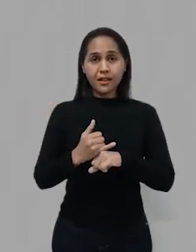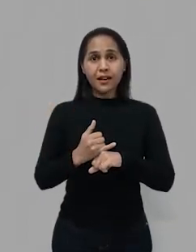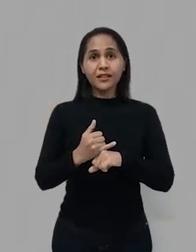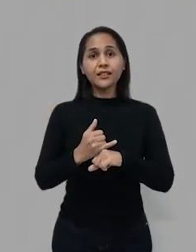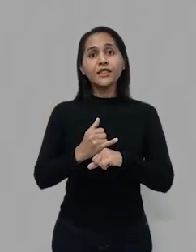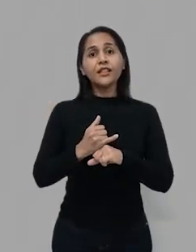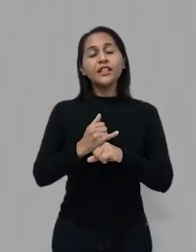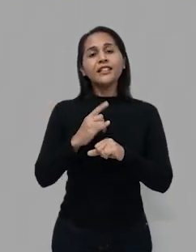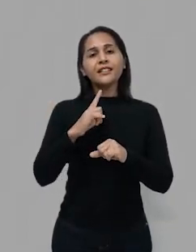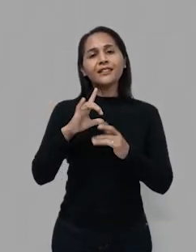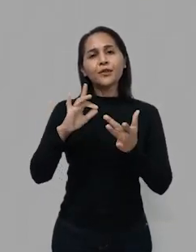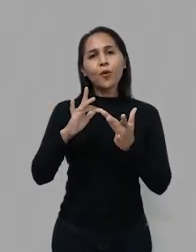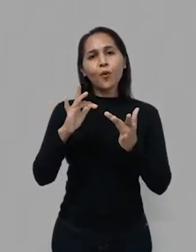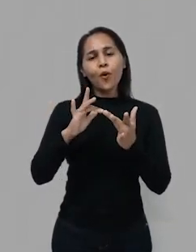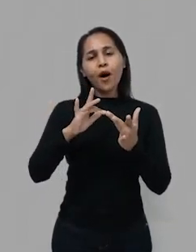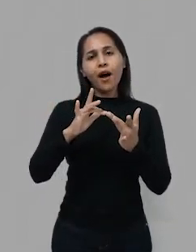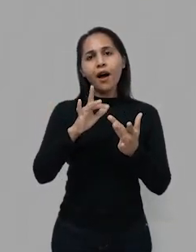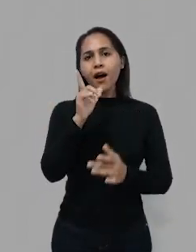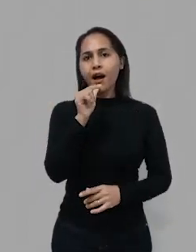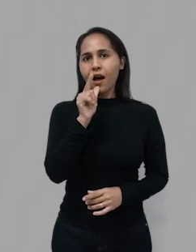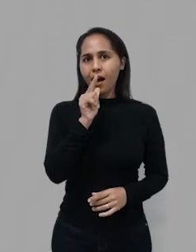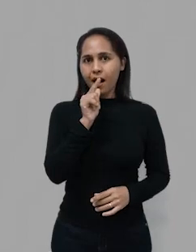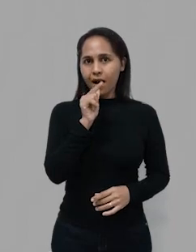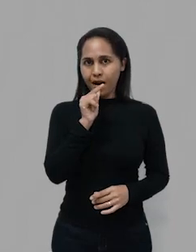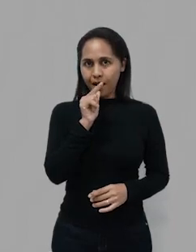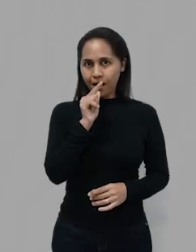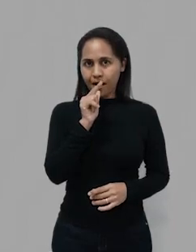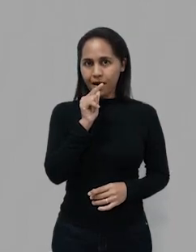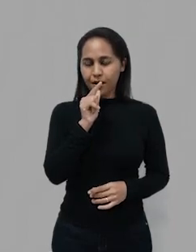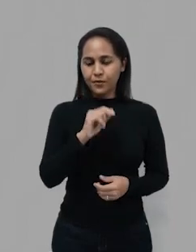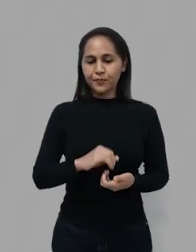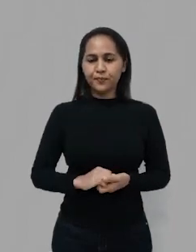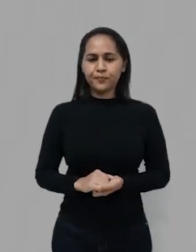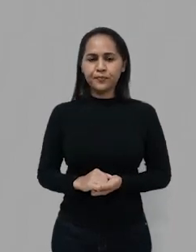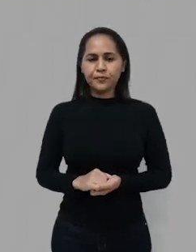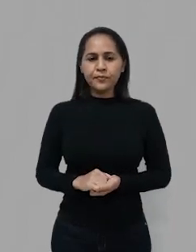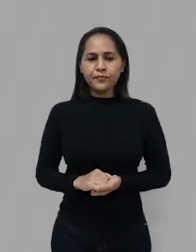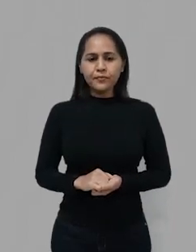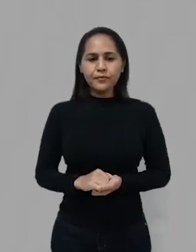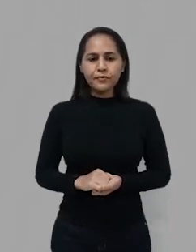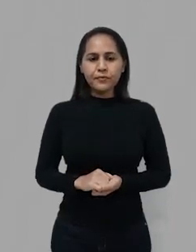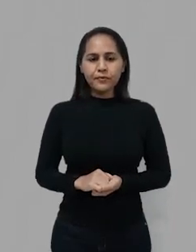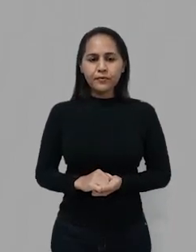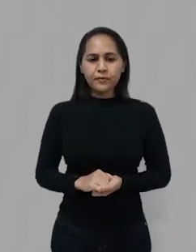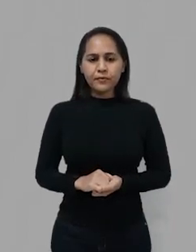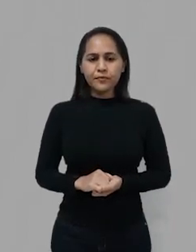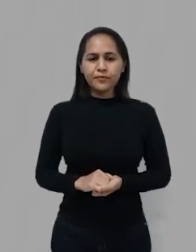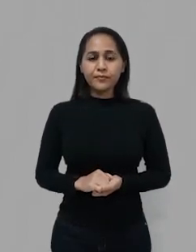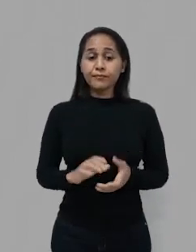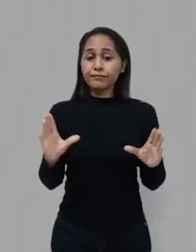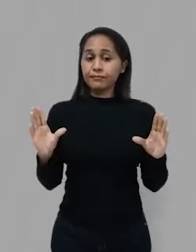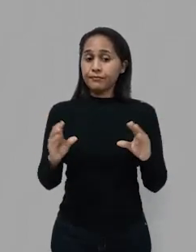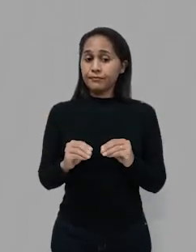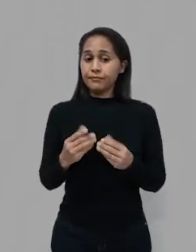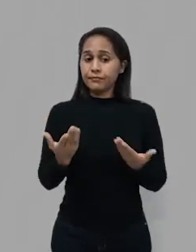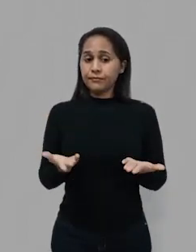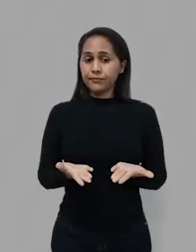ruptura da ligação covalente entre o hidrogênio e o cloro. Então,